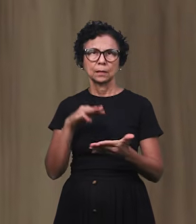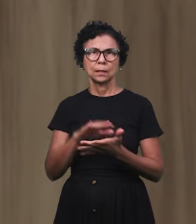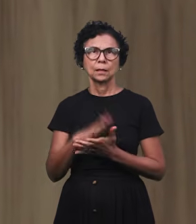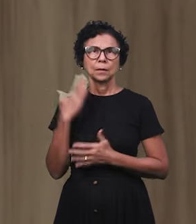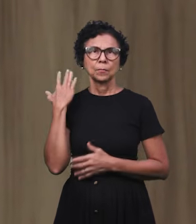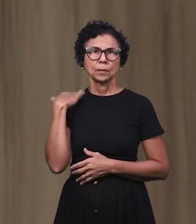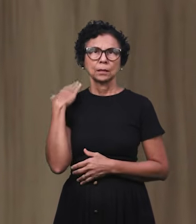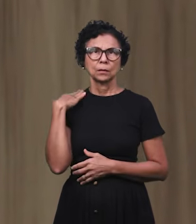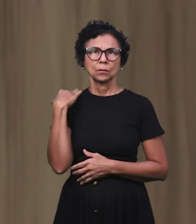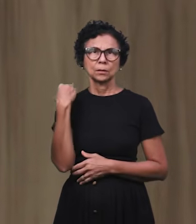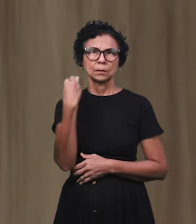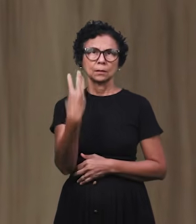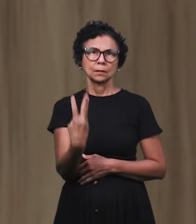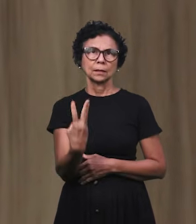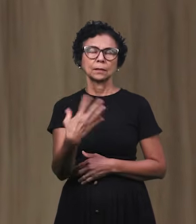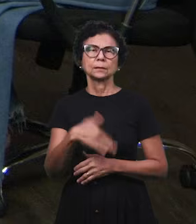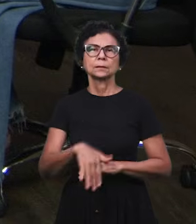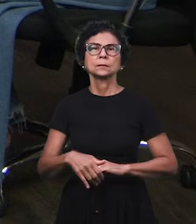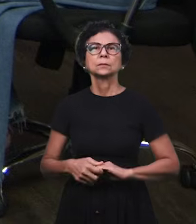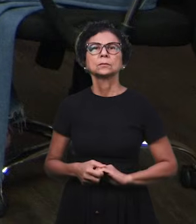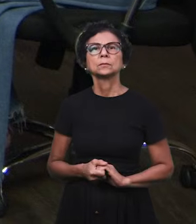outra área sem que exija começar do zero?